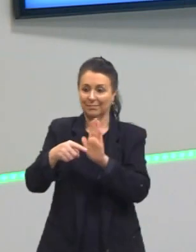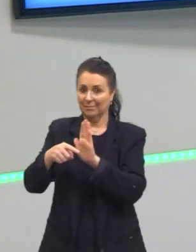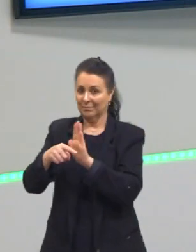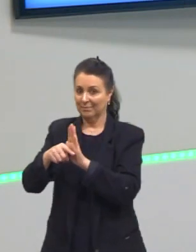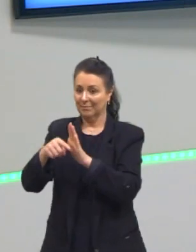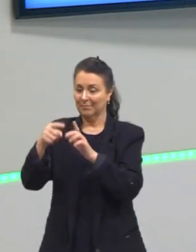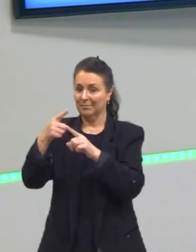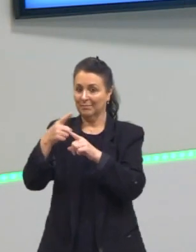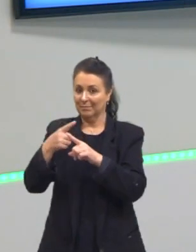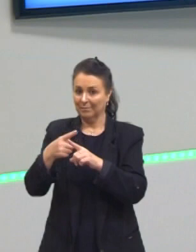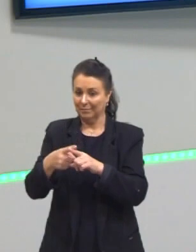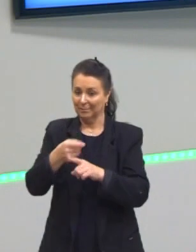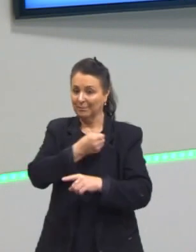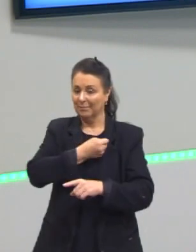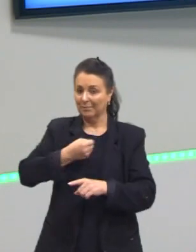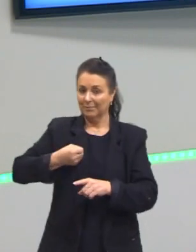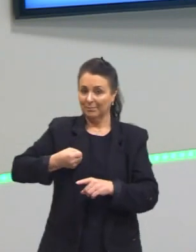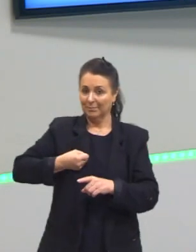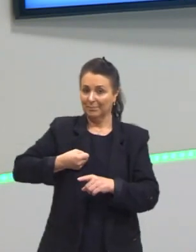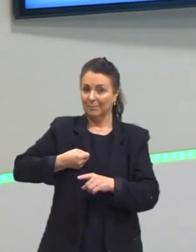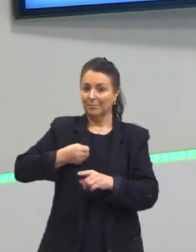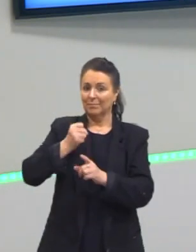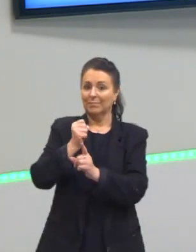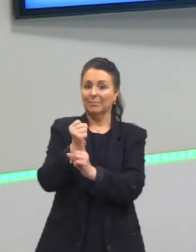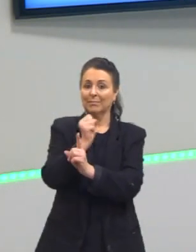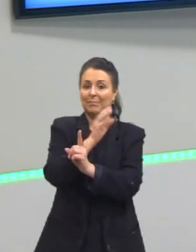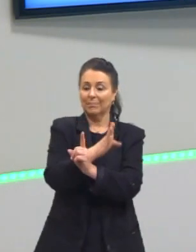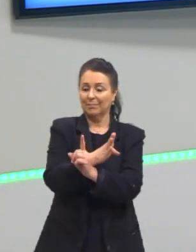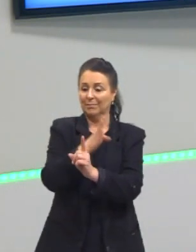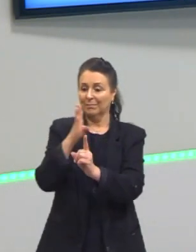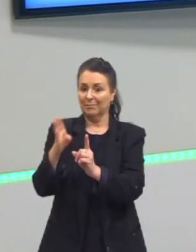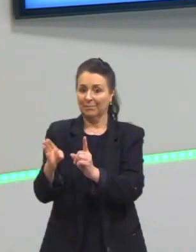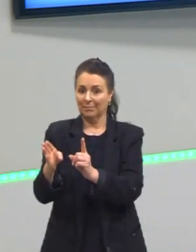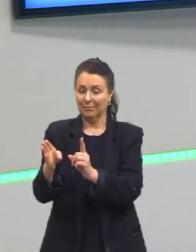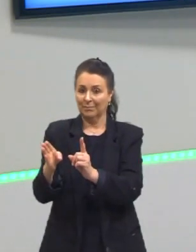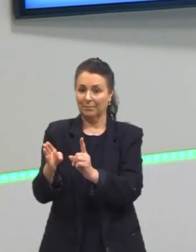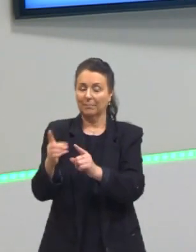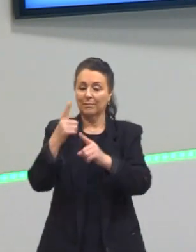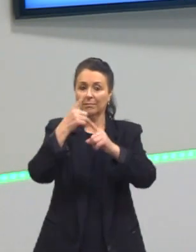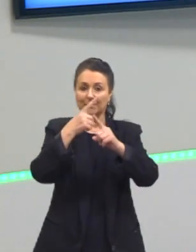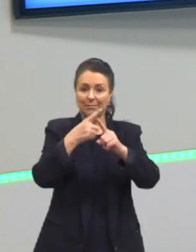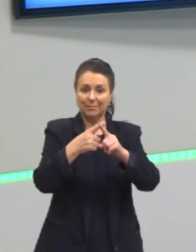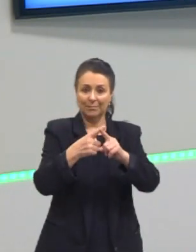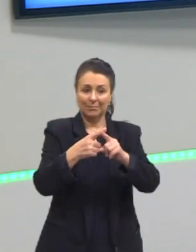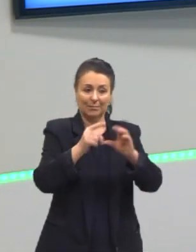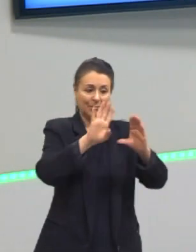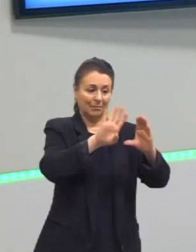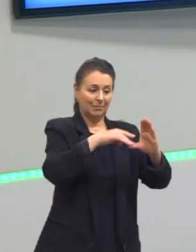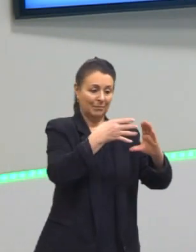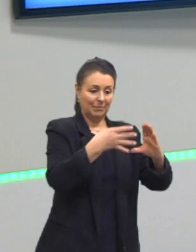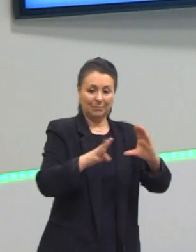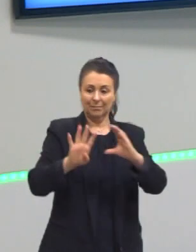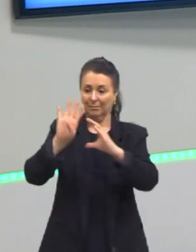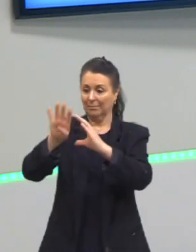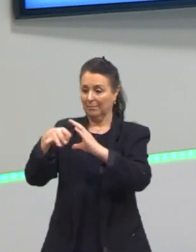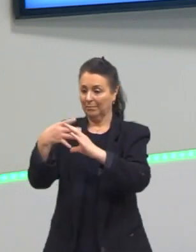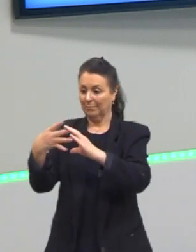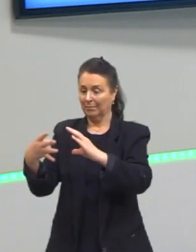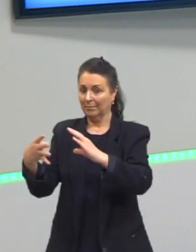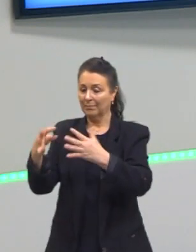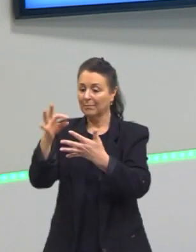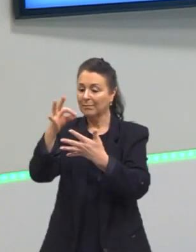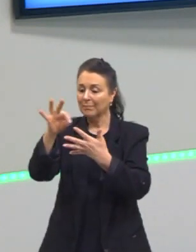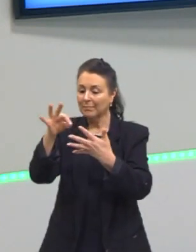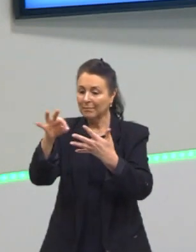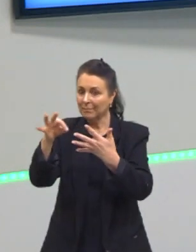multiplicação por um número real então quando nós formos multiplicar duas matrizes alguns detalhes a gente